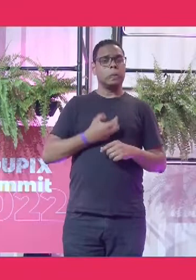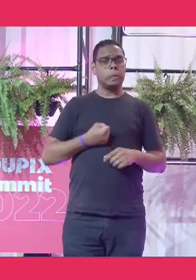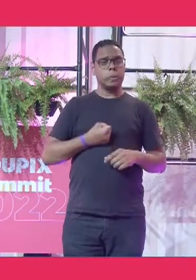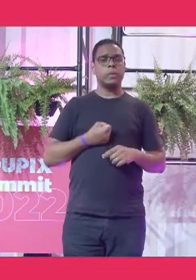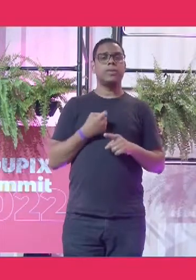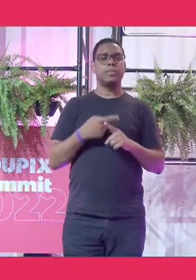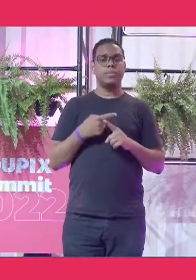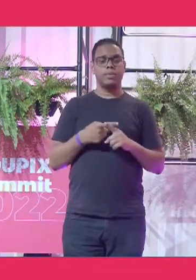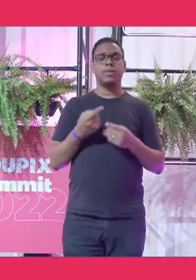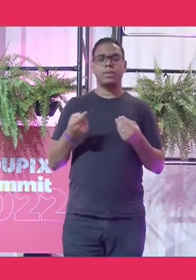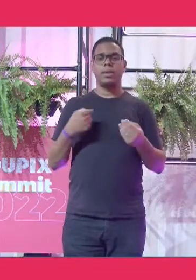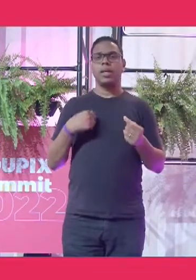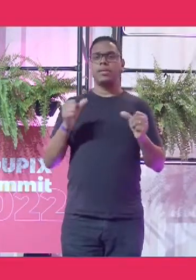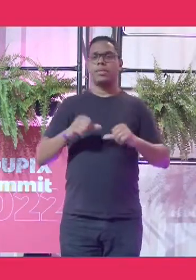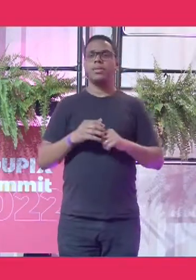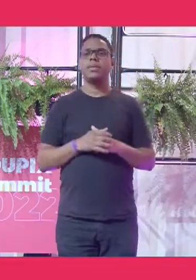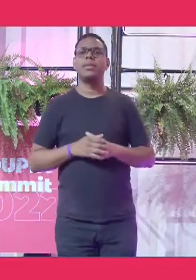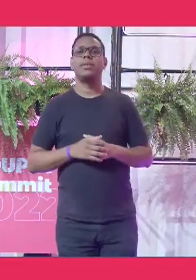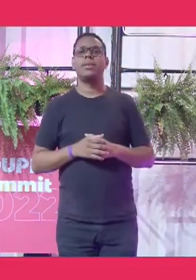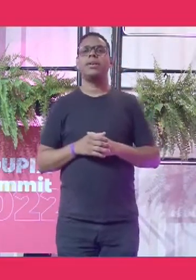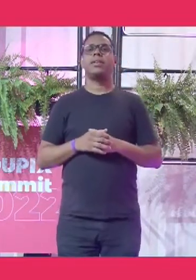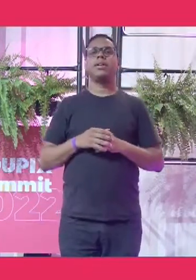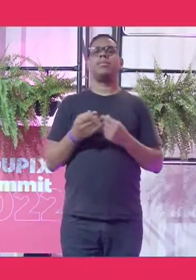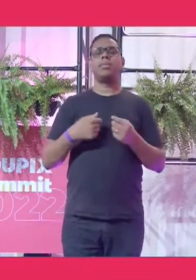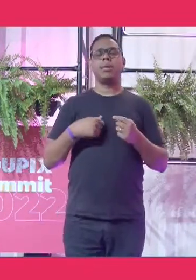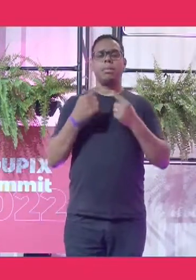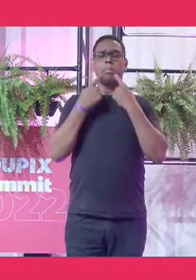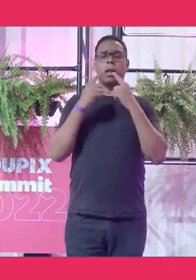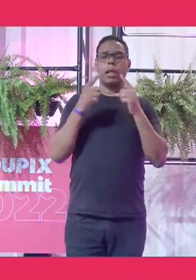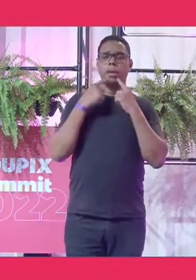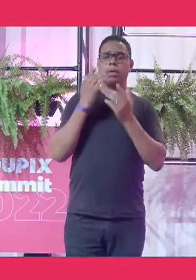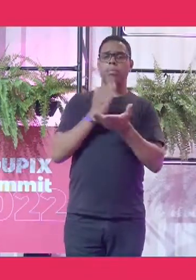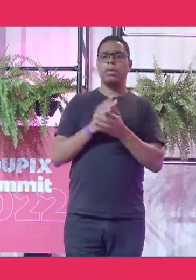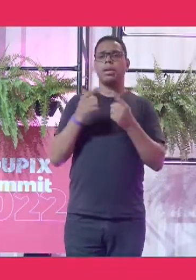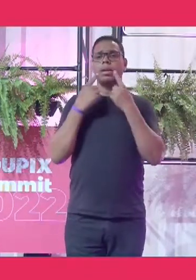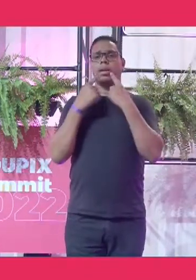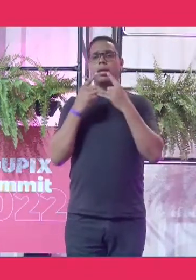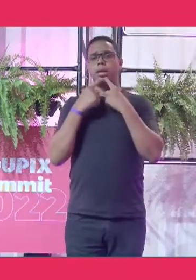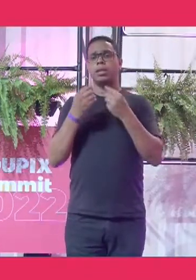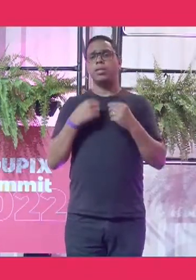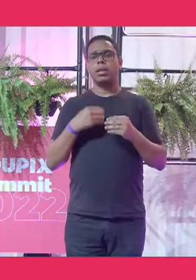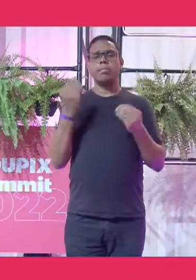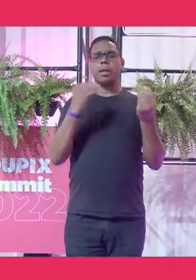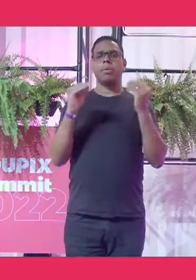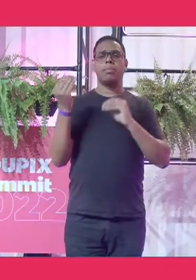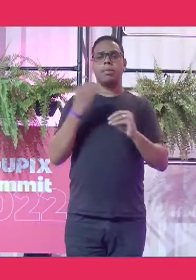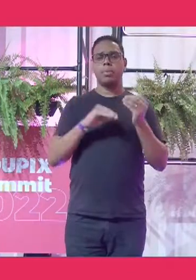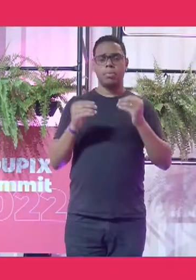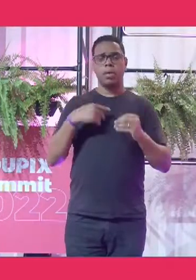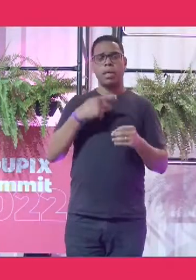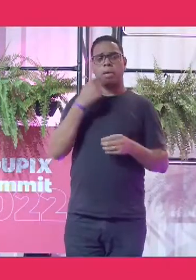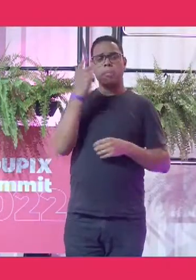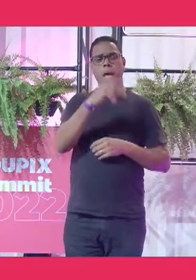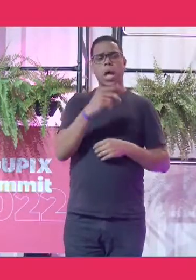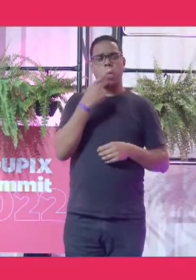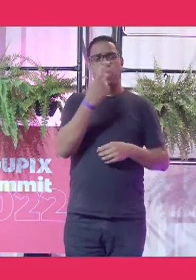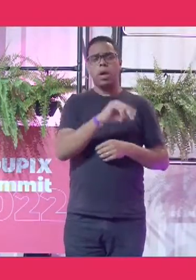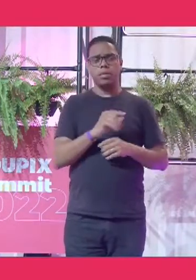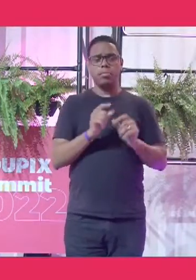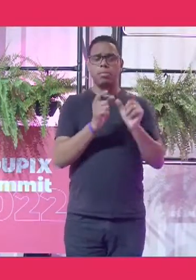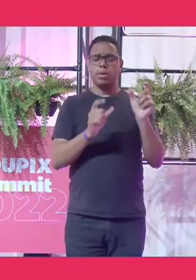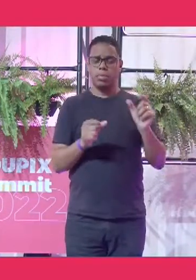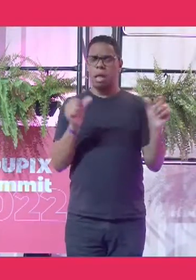um relacionamento abusivo. Relacionamento As pessoas, tóxico. Pô, para de reclamar, Nathalie. Toda vez que eu abro seus stories, é você falando mal do algoritmo. E aí eu